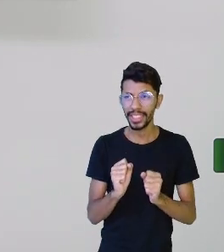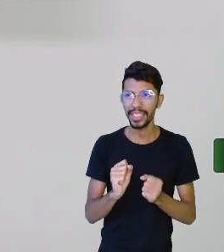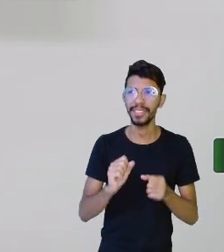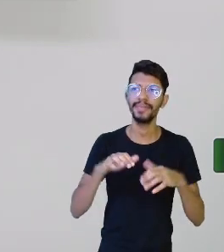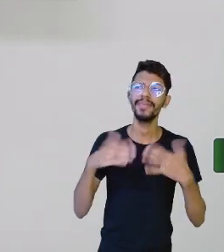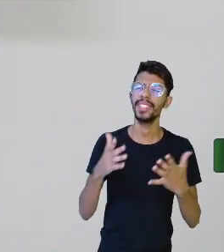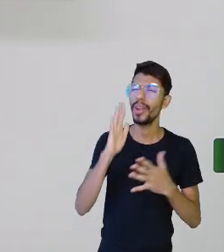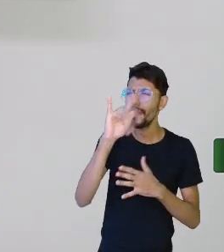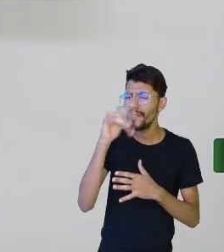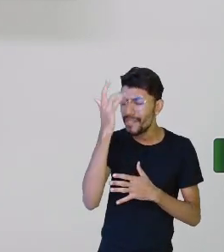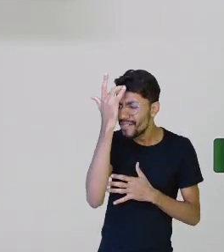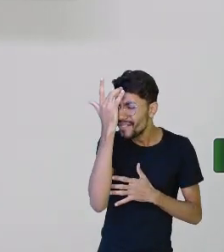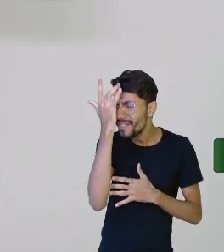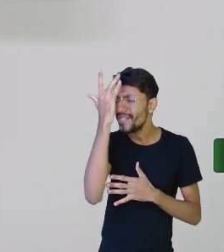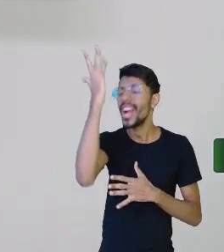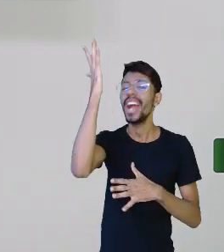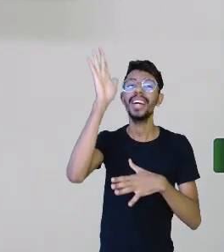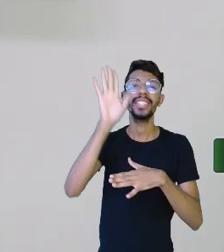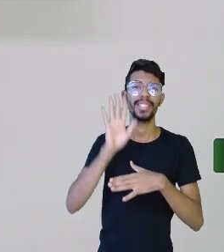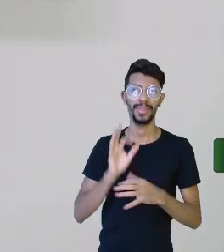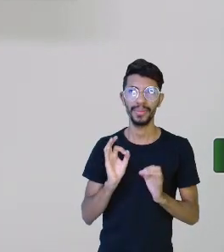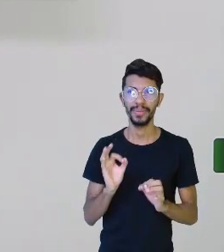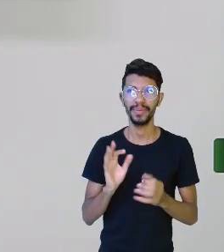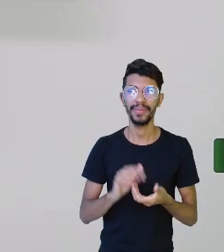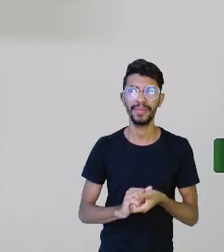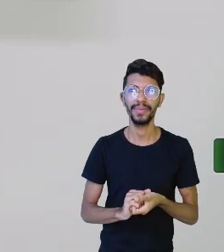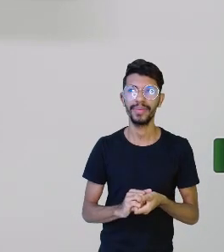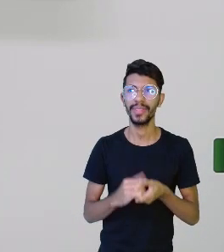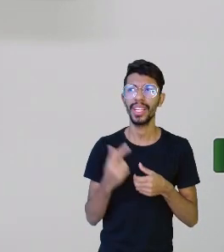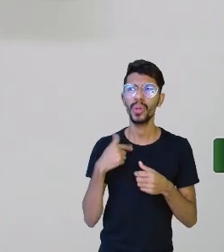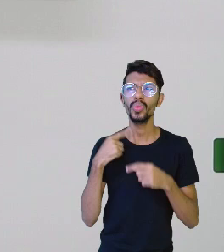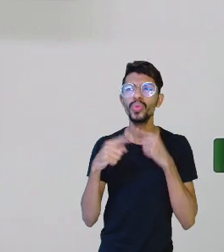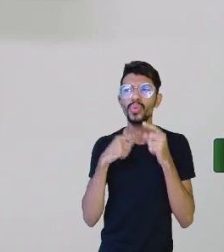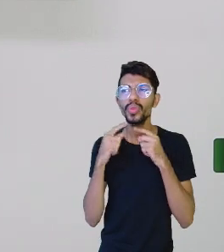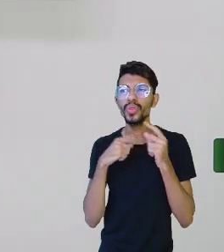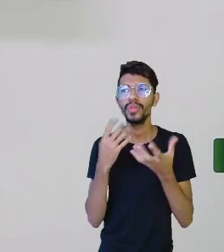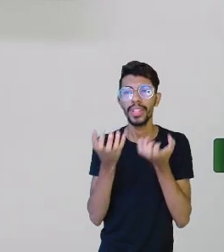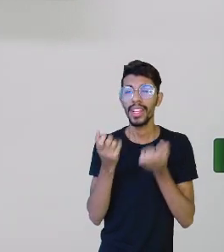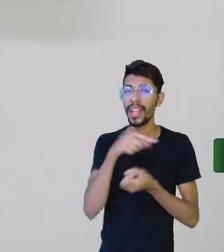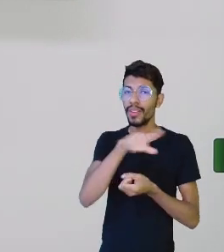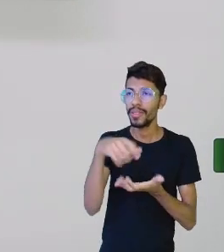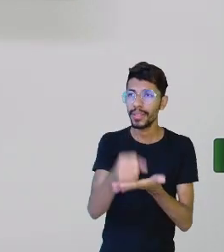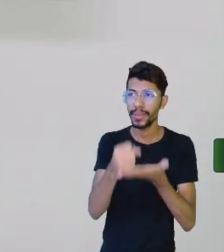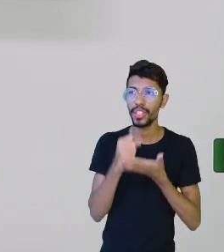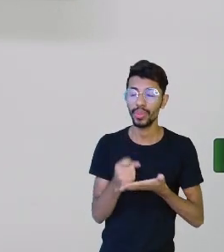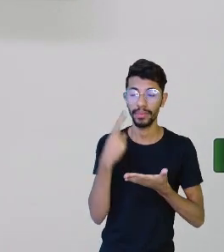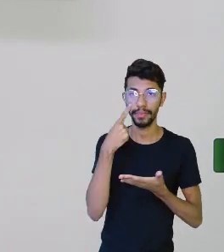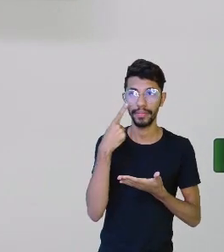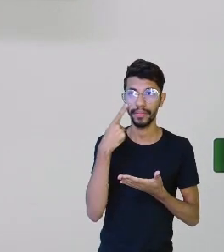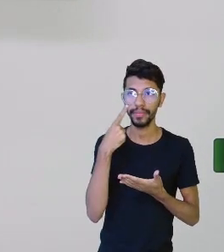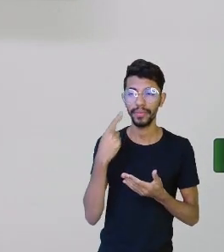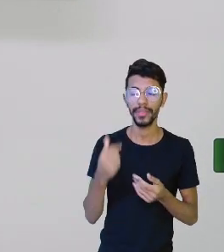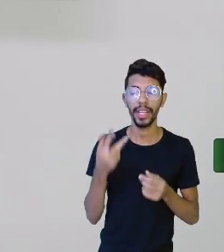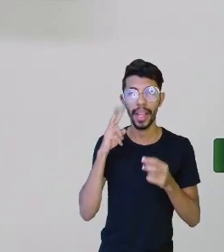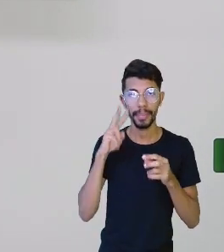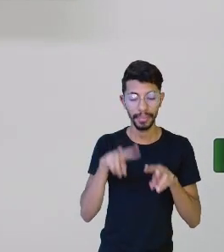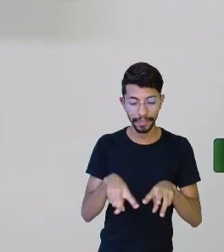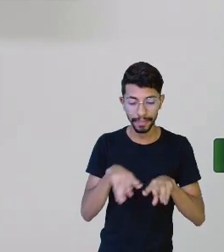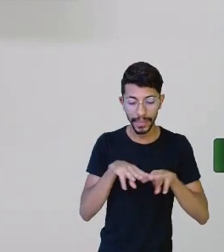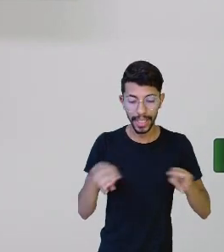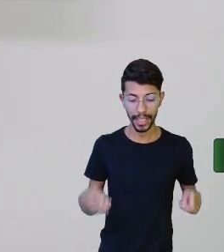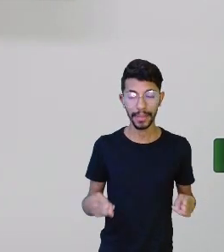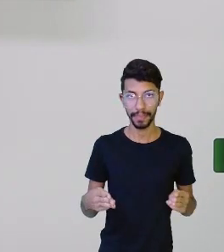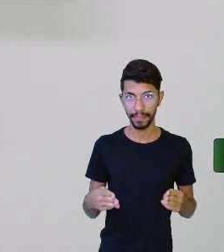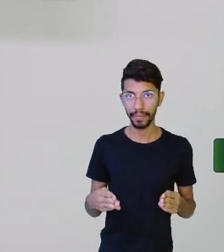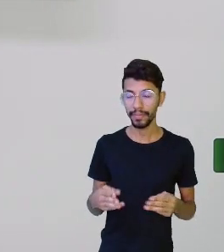Uma coisa fácil, mas eu estou meio em dúvida, gostaria que vocês me ajudassem. Olha bem, vamos para a mesa.